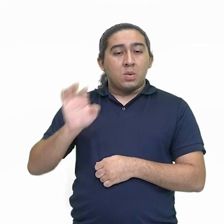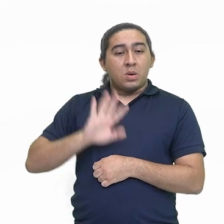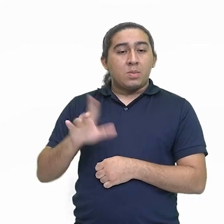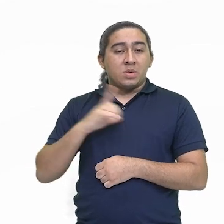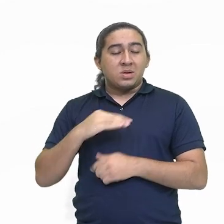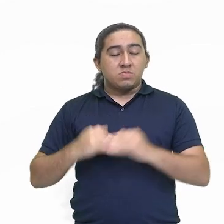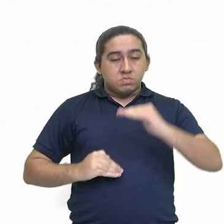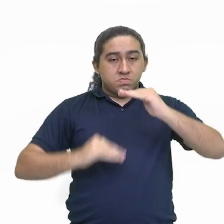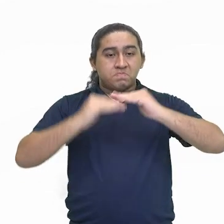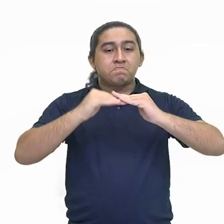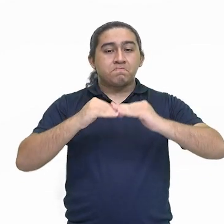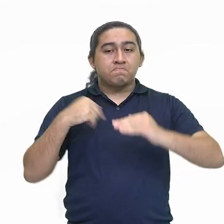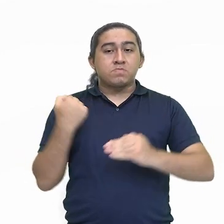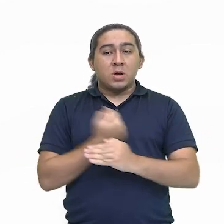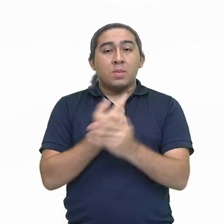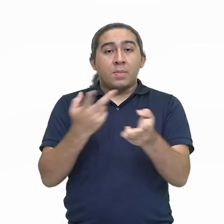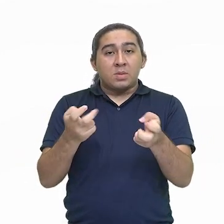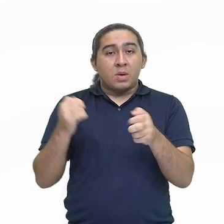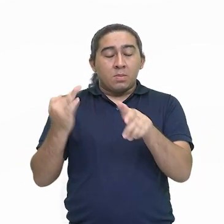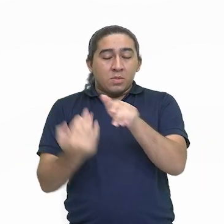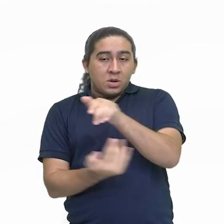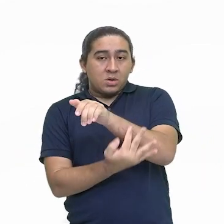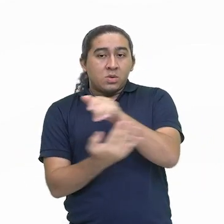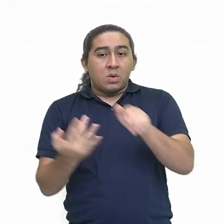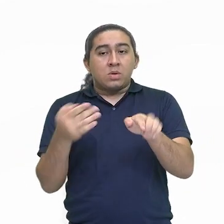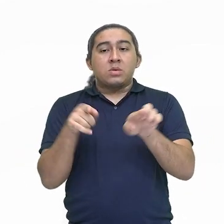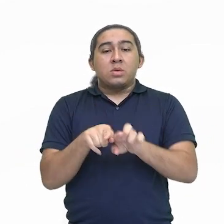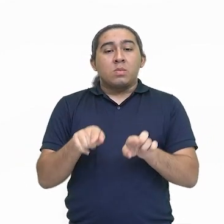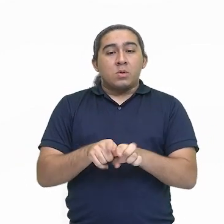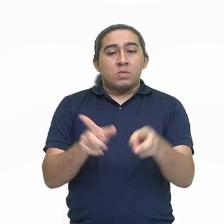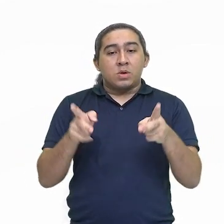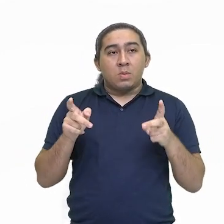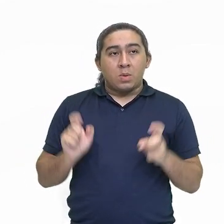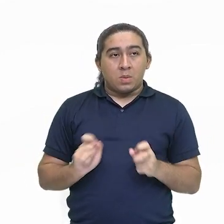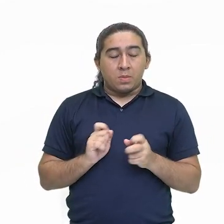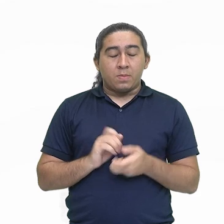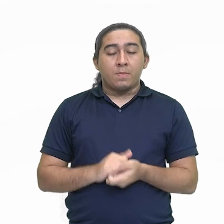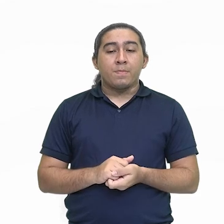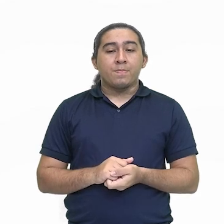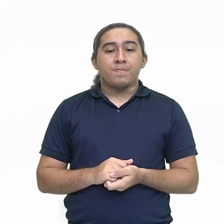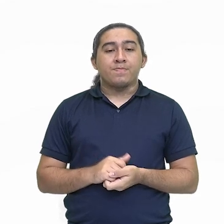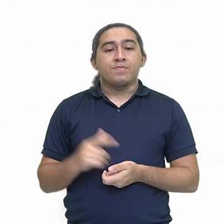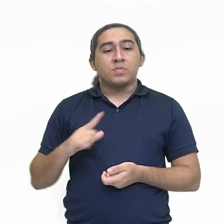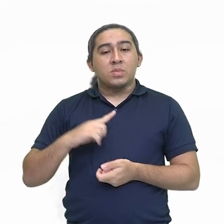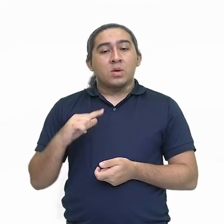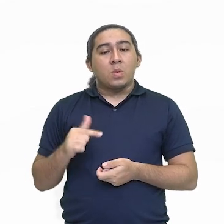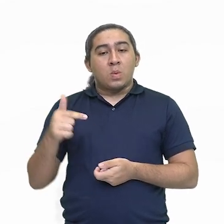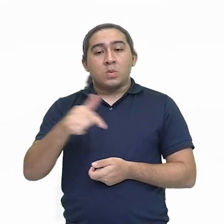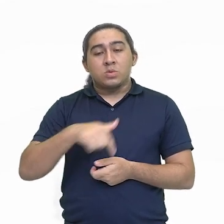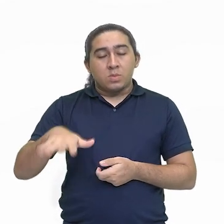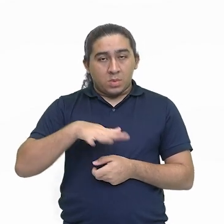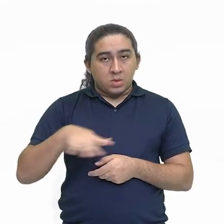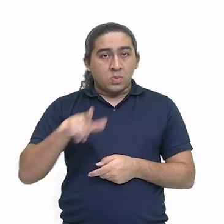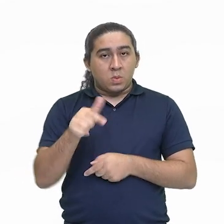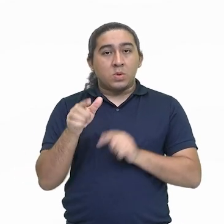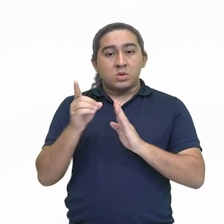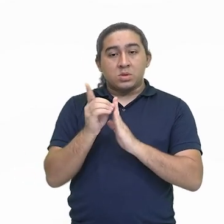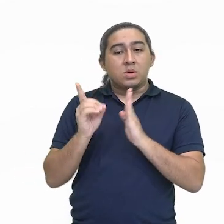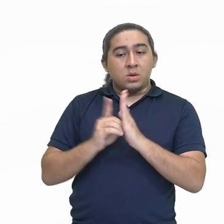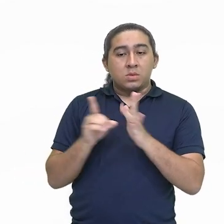viu lá nos fluxos migratórios, no mapinha, e a gente viu também em outros fluxos, em outras